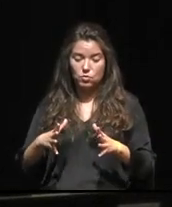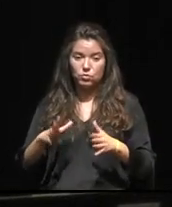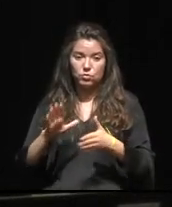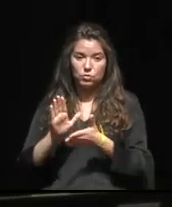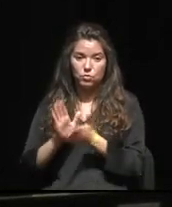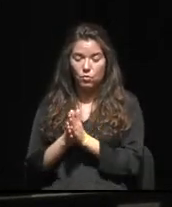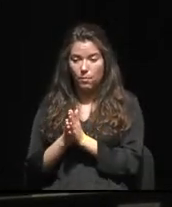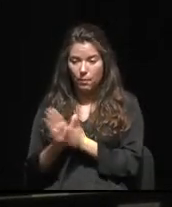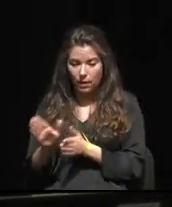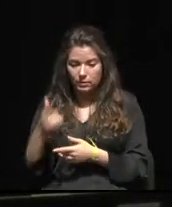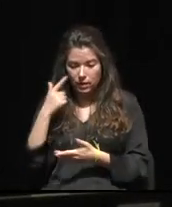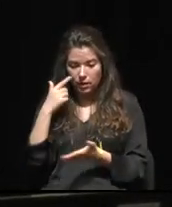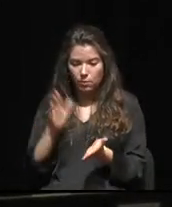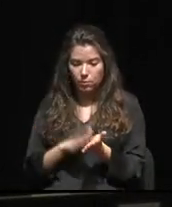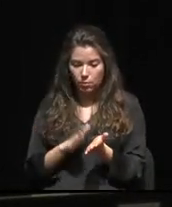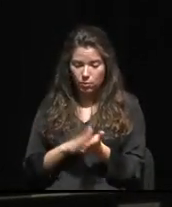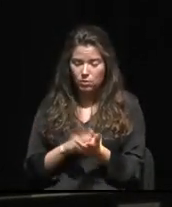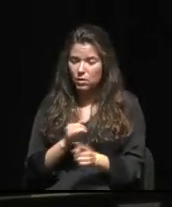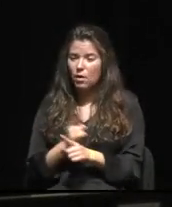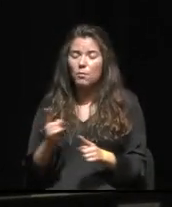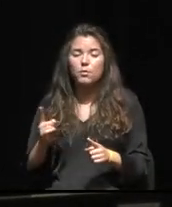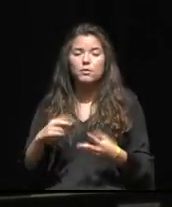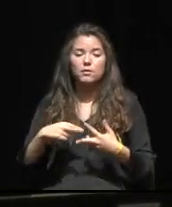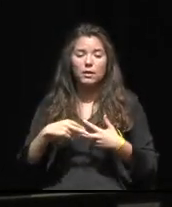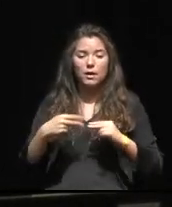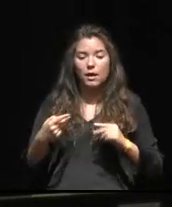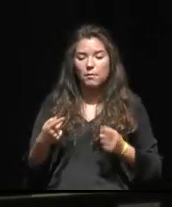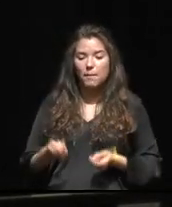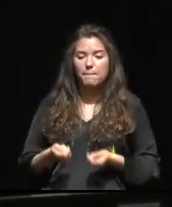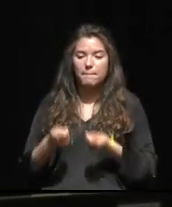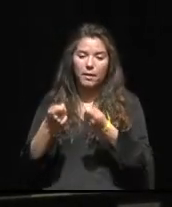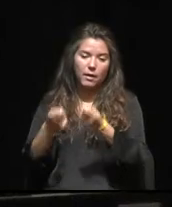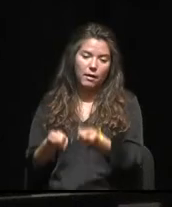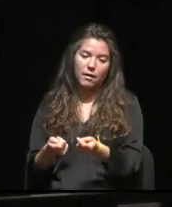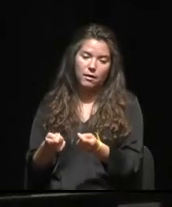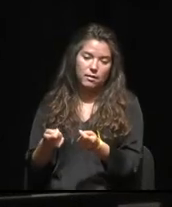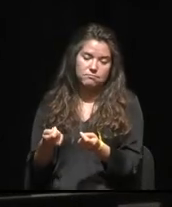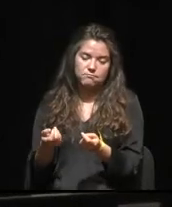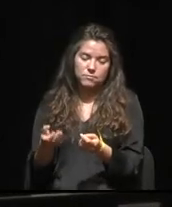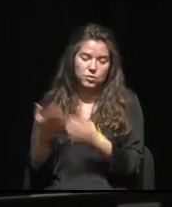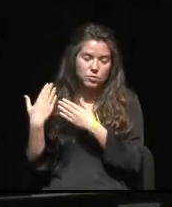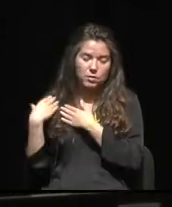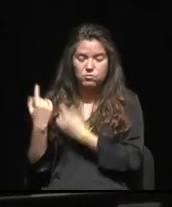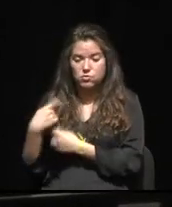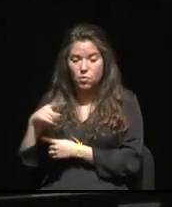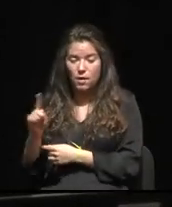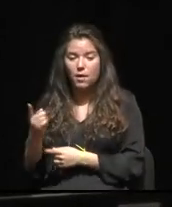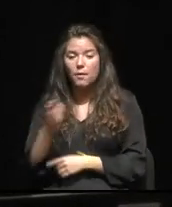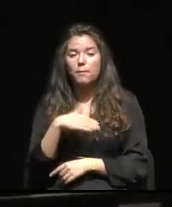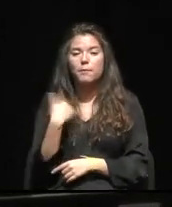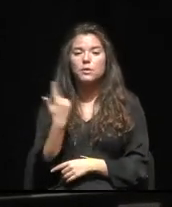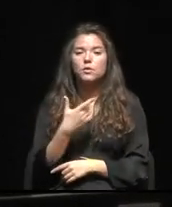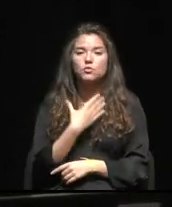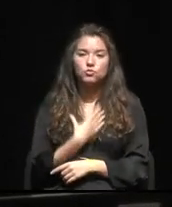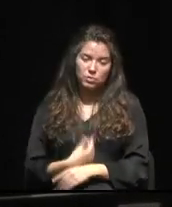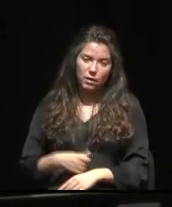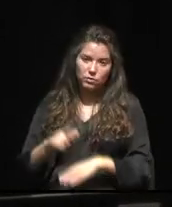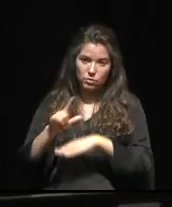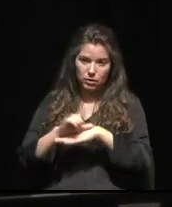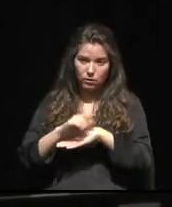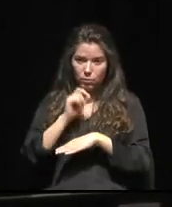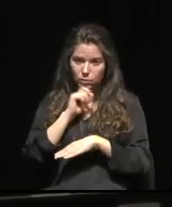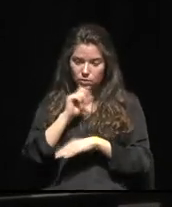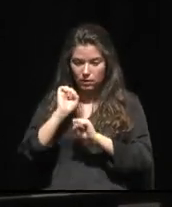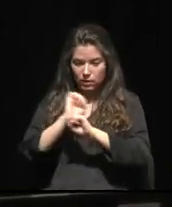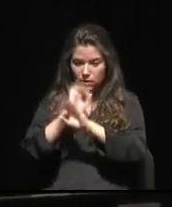termos em que é proposta porque não caba à Câmara fazer o financiamento dessa medida mas Gostaríamos que o livro nos pudesse esclarecer